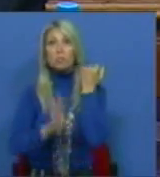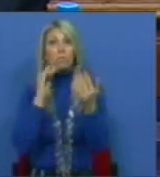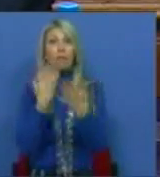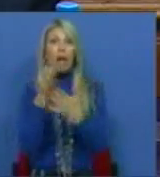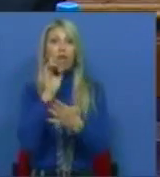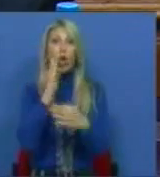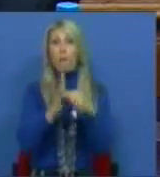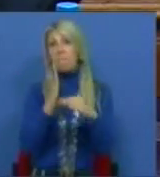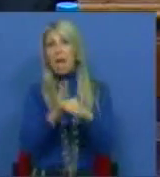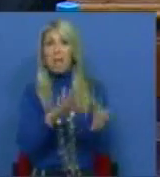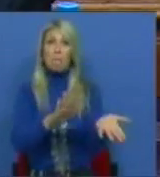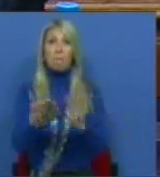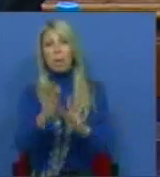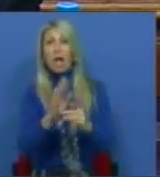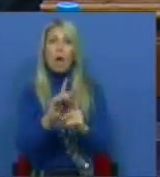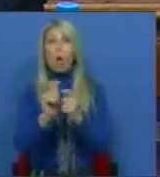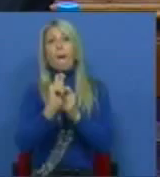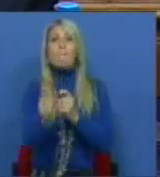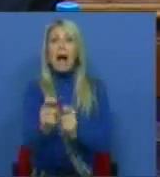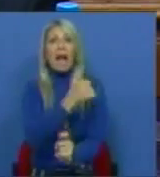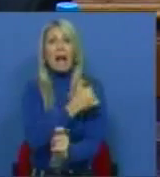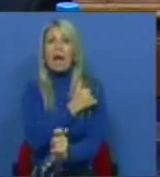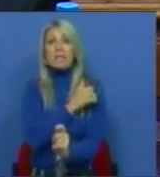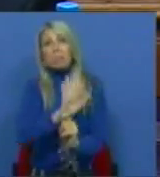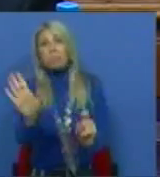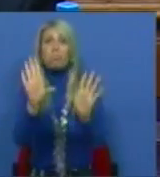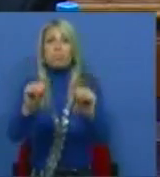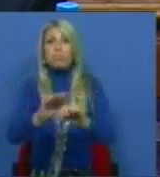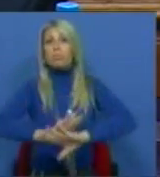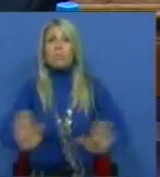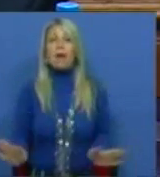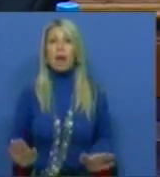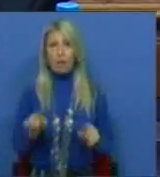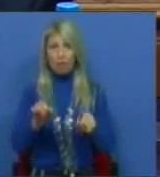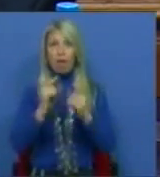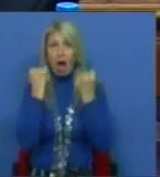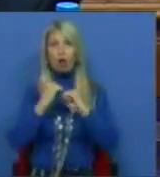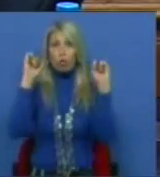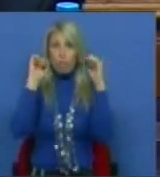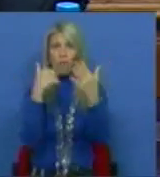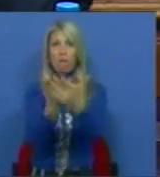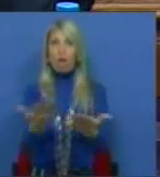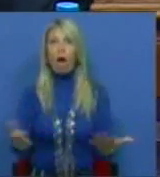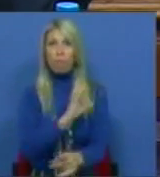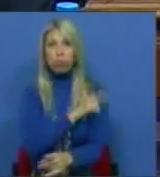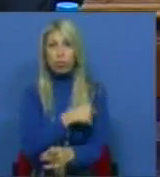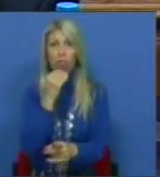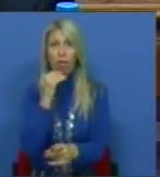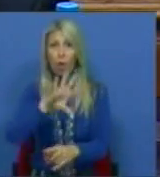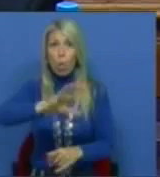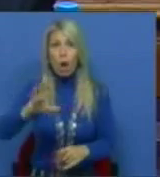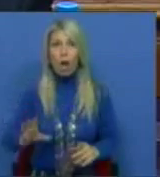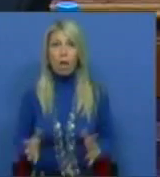valor por média que dá para pagar a renda da casa e pouco mais. Bem, isto não cria, de facto, autonomia nenhuma em termos do poder local, muito